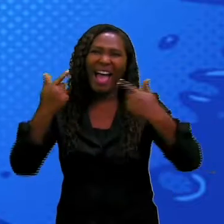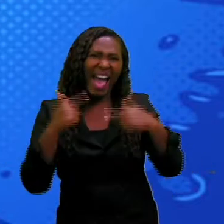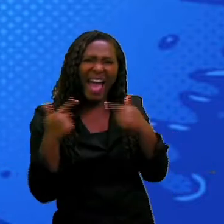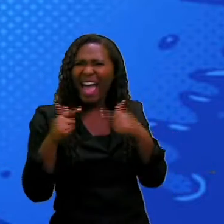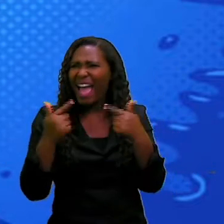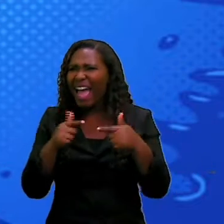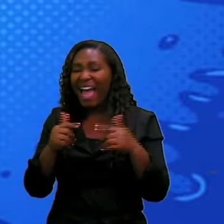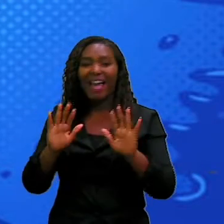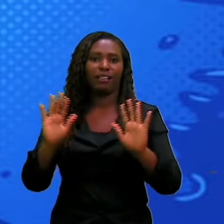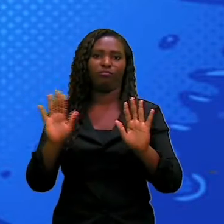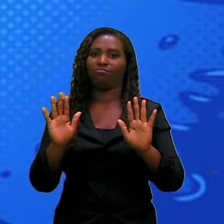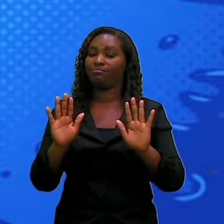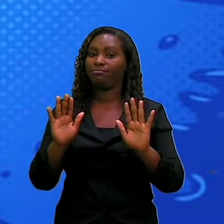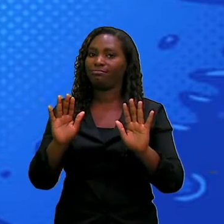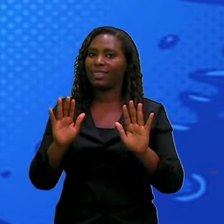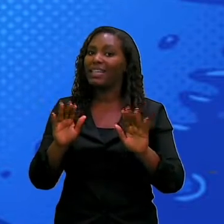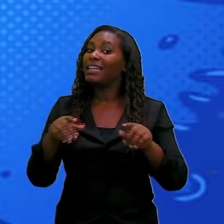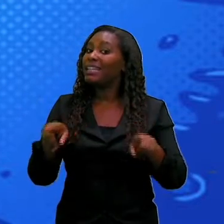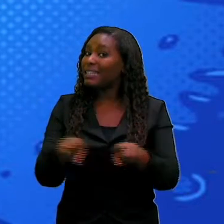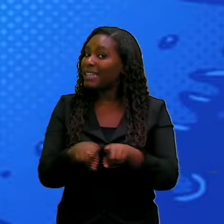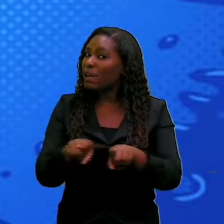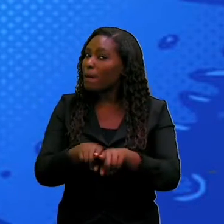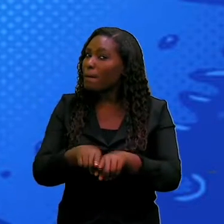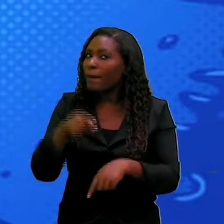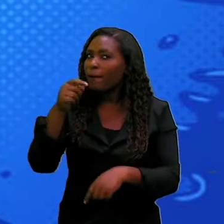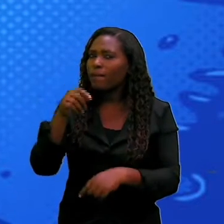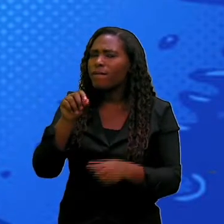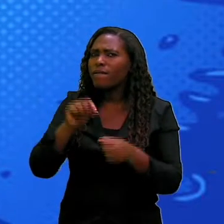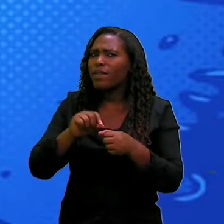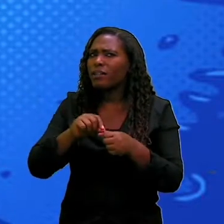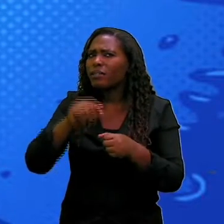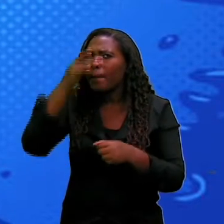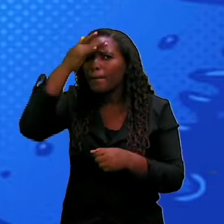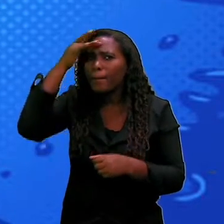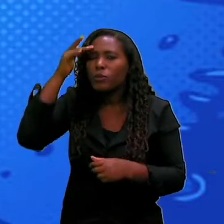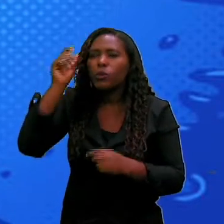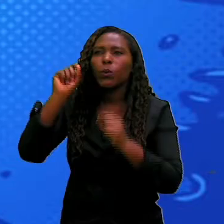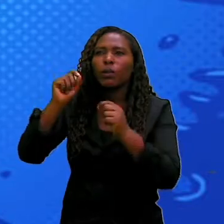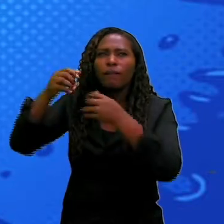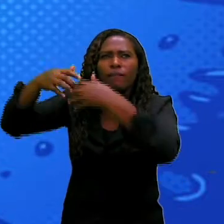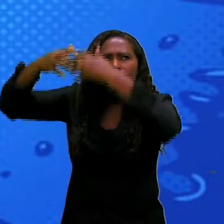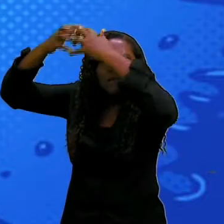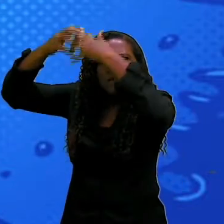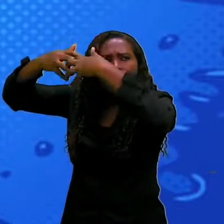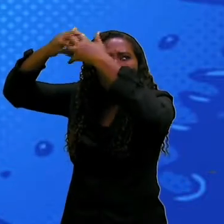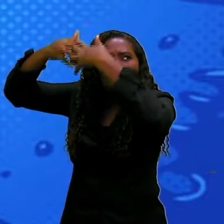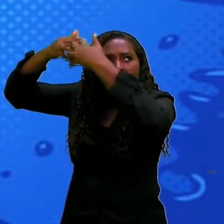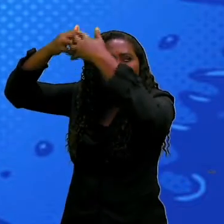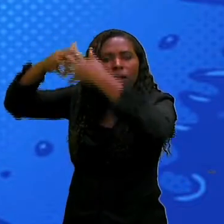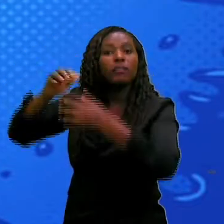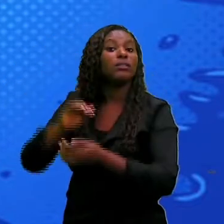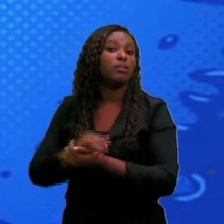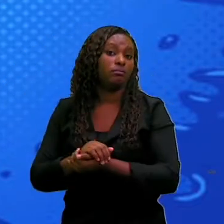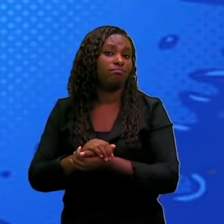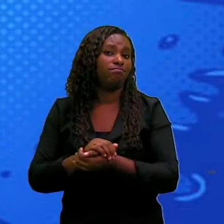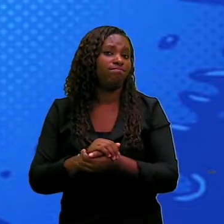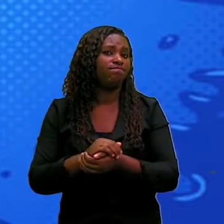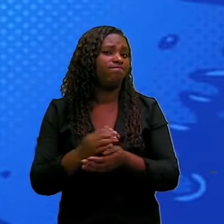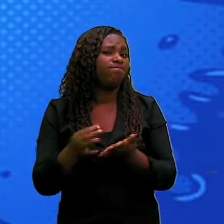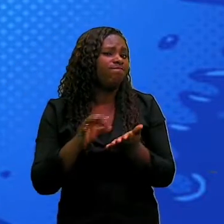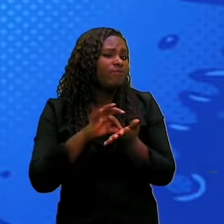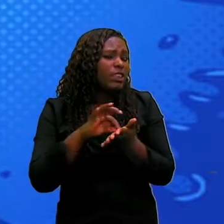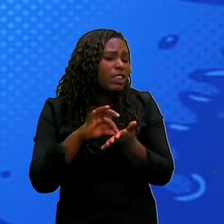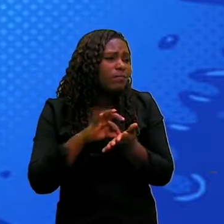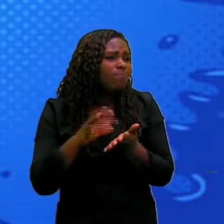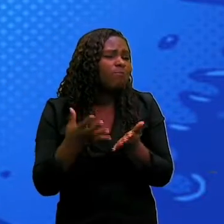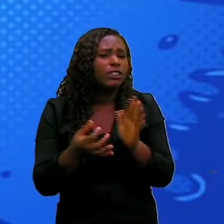tá? Mas também é o quê? Formar uma opinião ou reflexão crítica sobre um assunto polêmico do